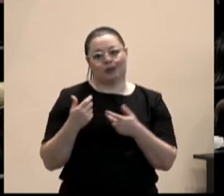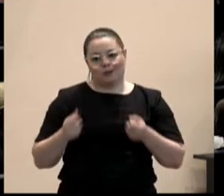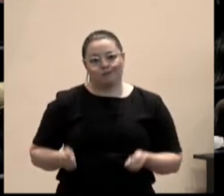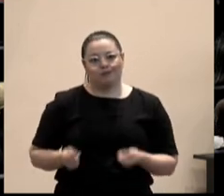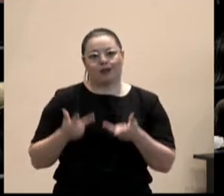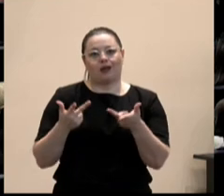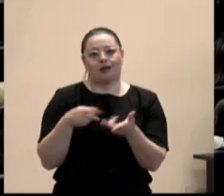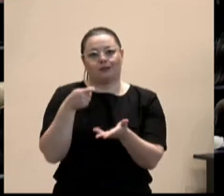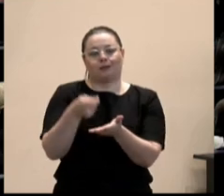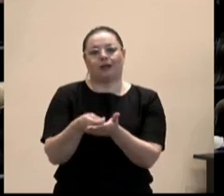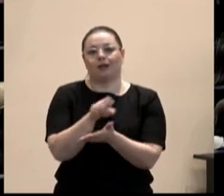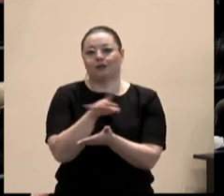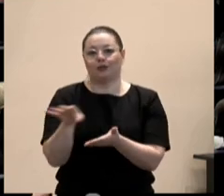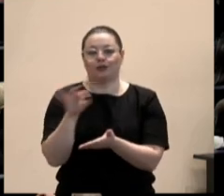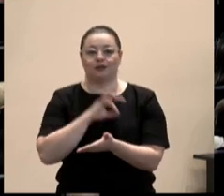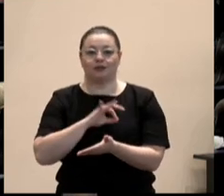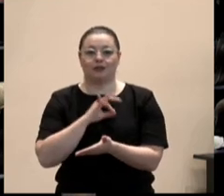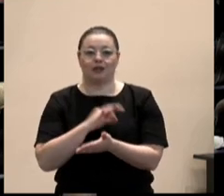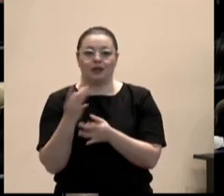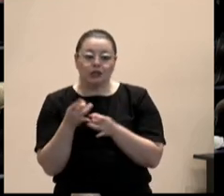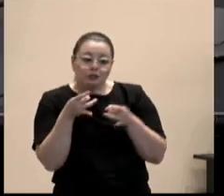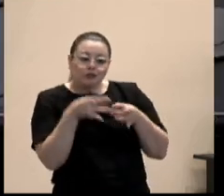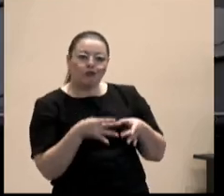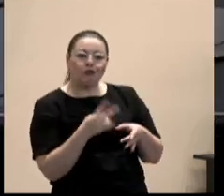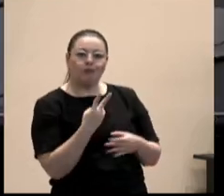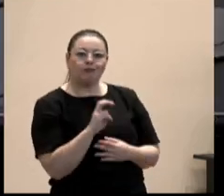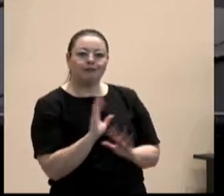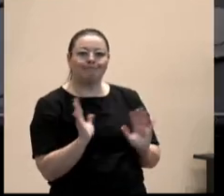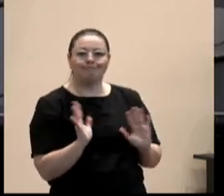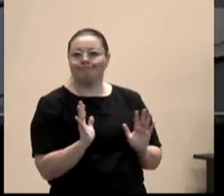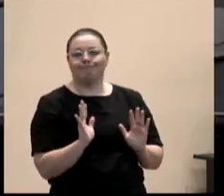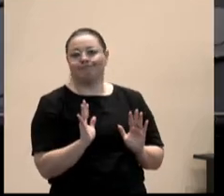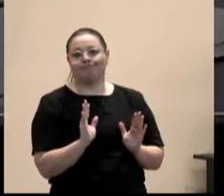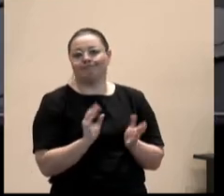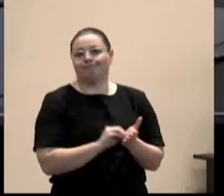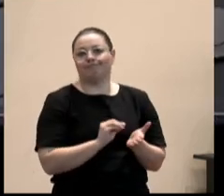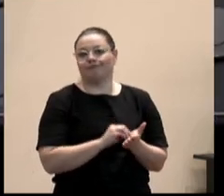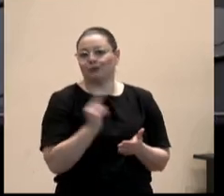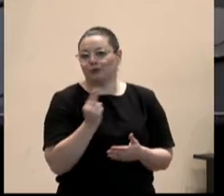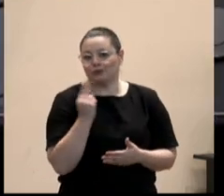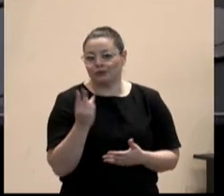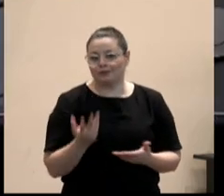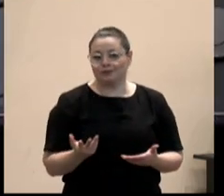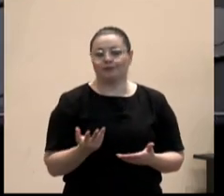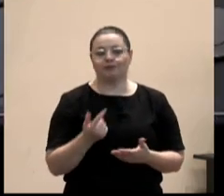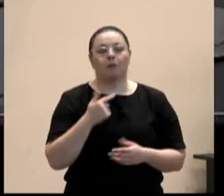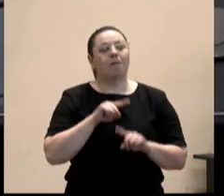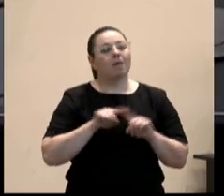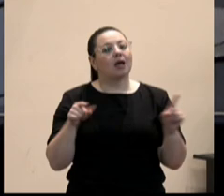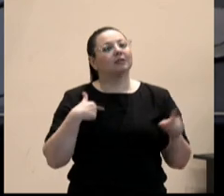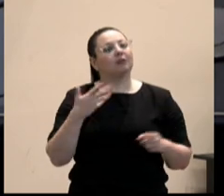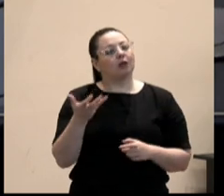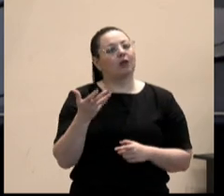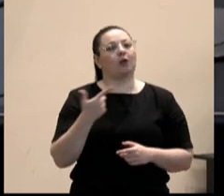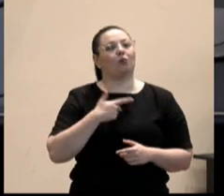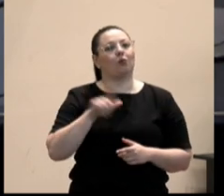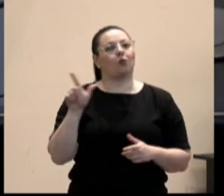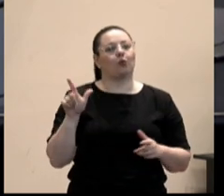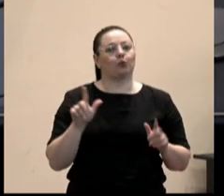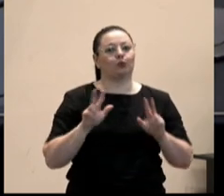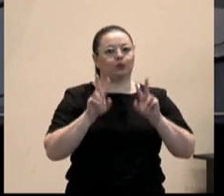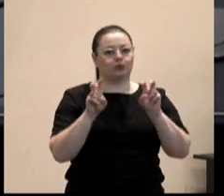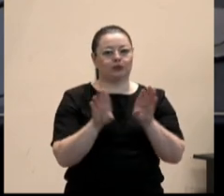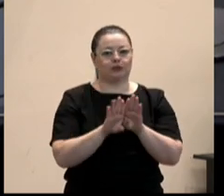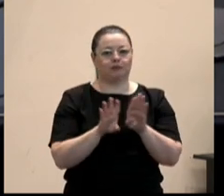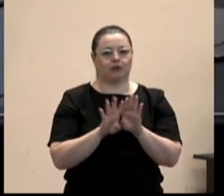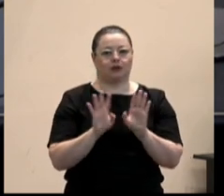na folha e o que sobra dos 25 não é suficiente. Mas aí eu quero trazer um outro tema aqui para vocês. Tá?